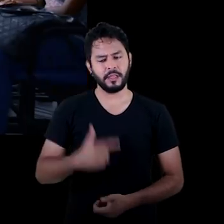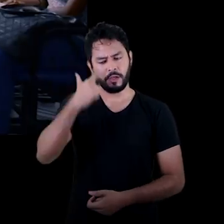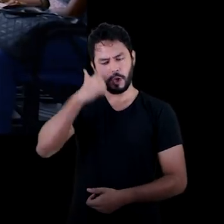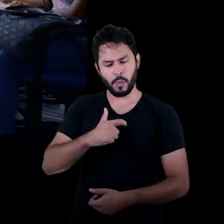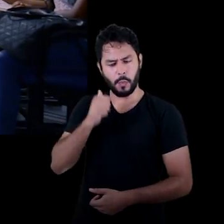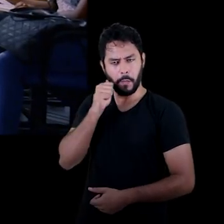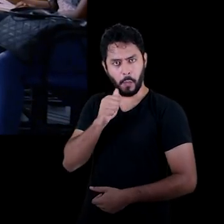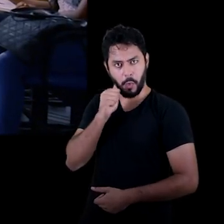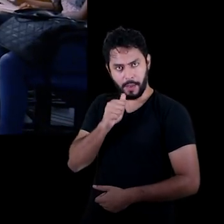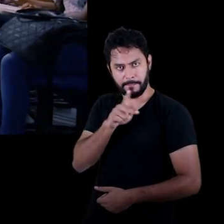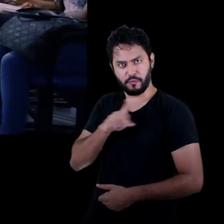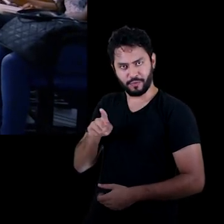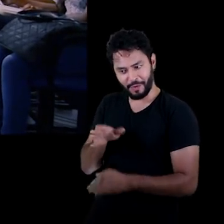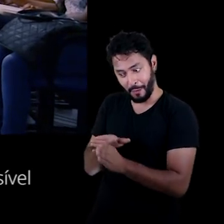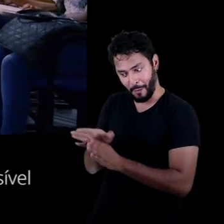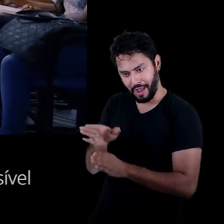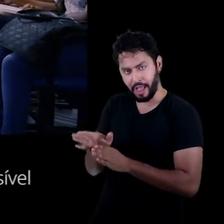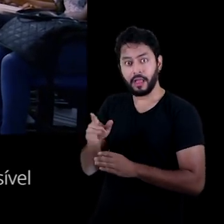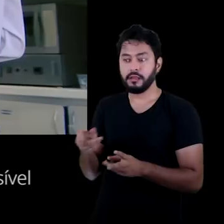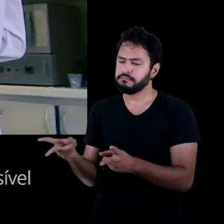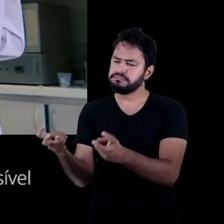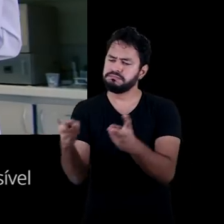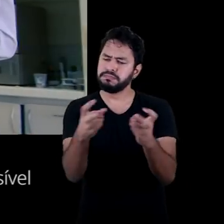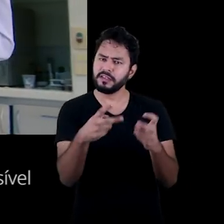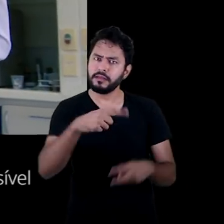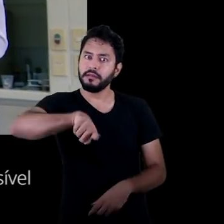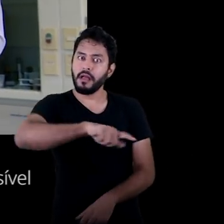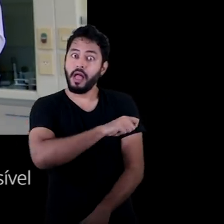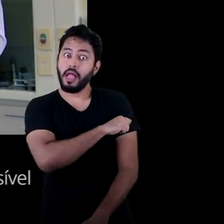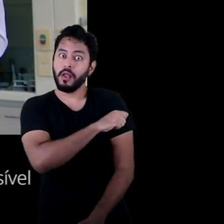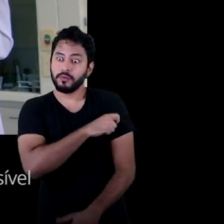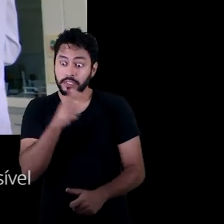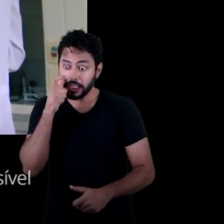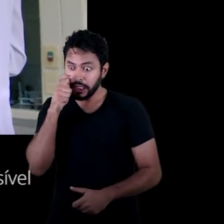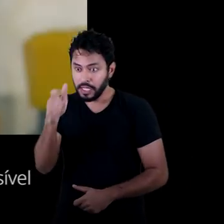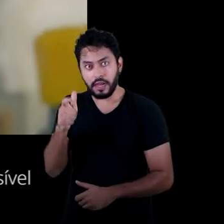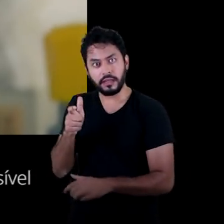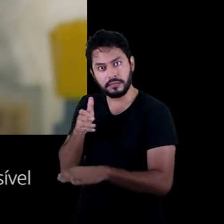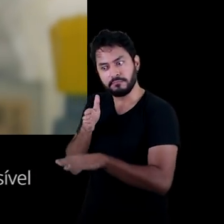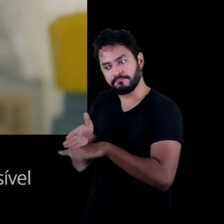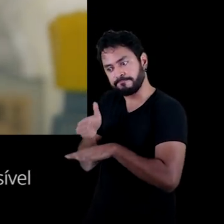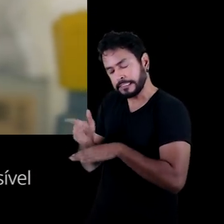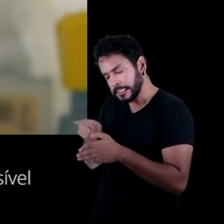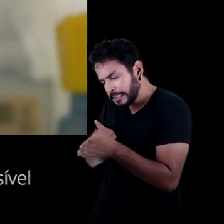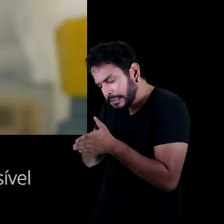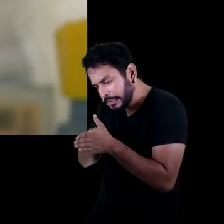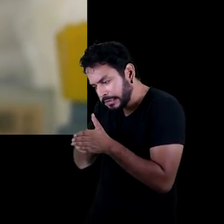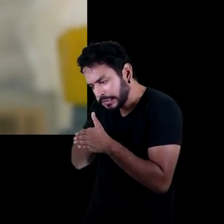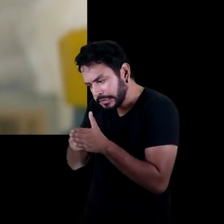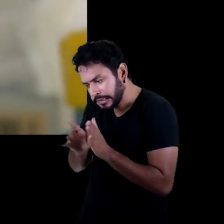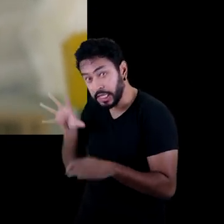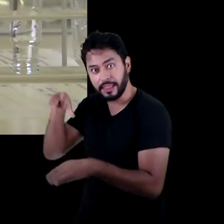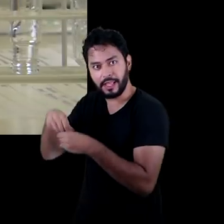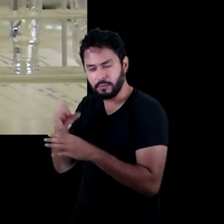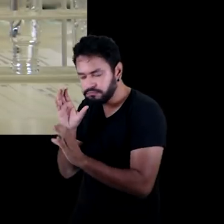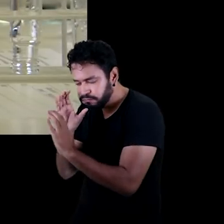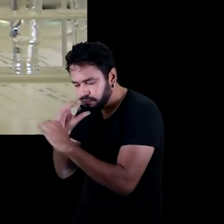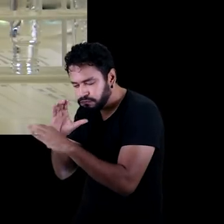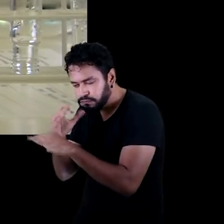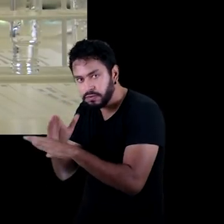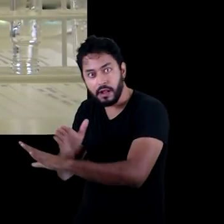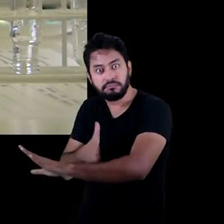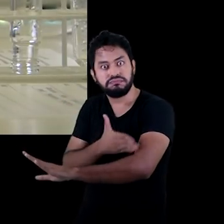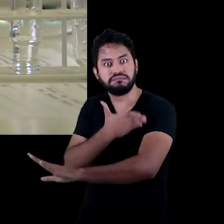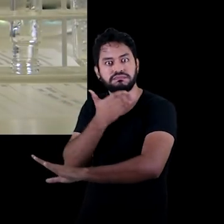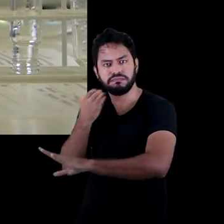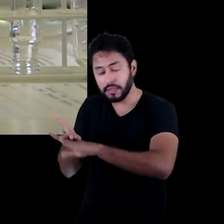orientadora, eu observo que os estudantes, eles têm um interesse em passar a maior parte do tempo possível dentro do laboratório. E a